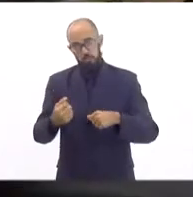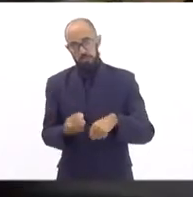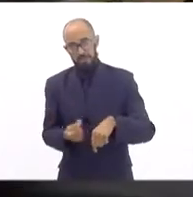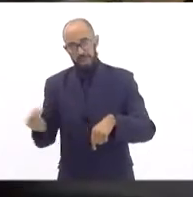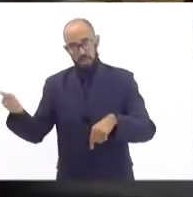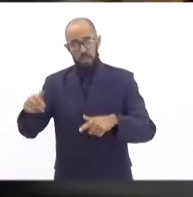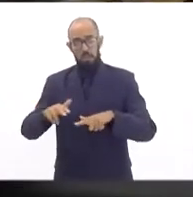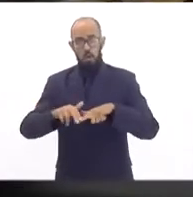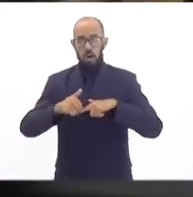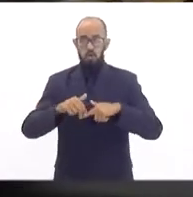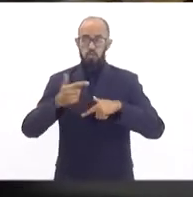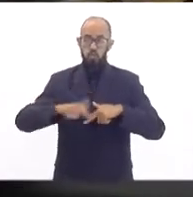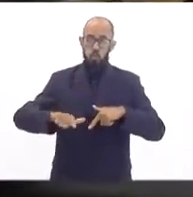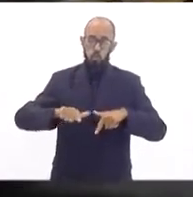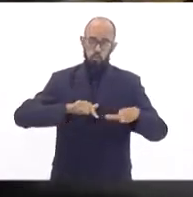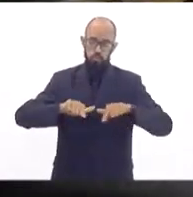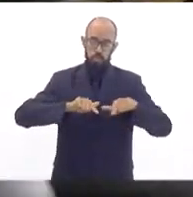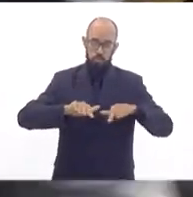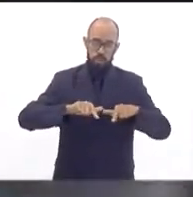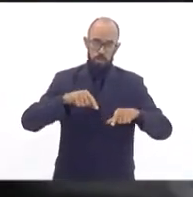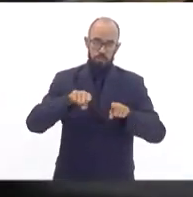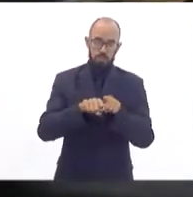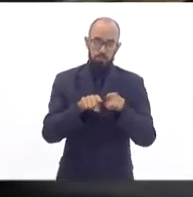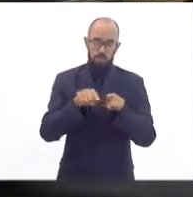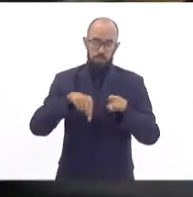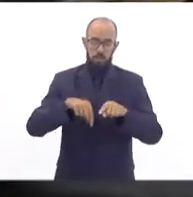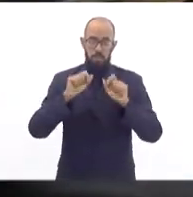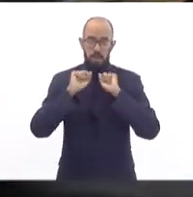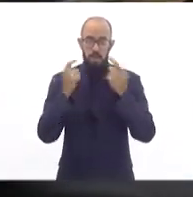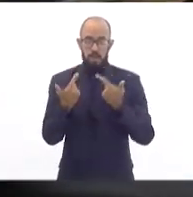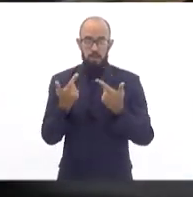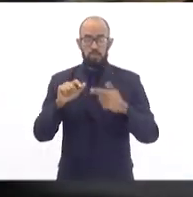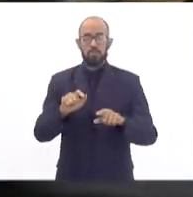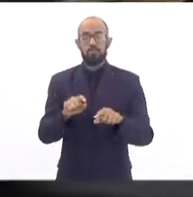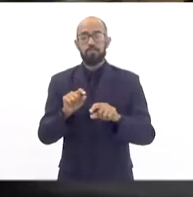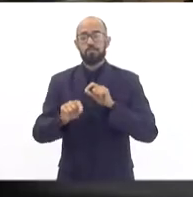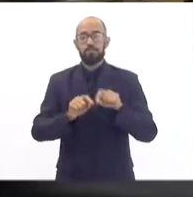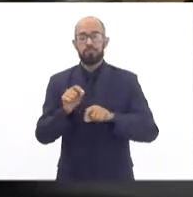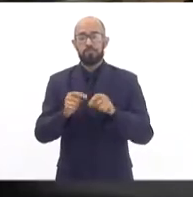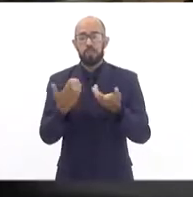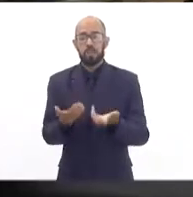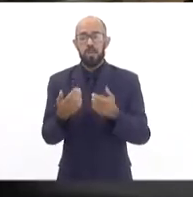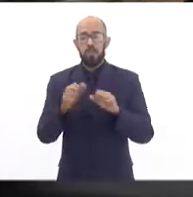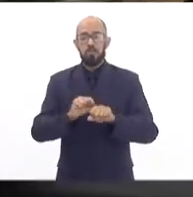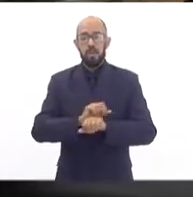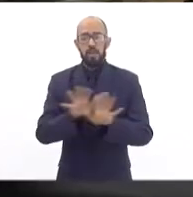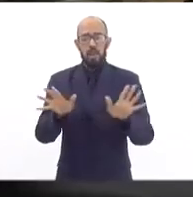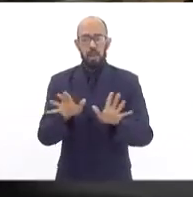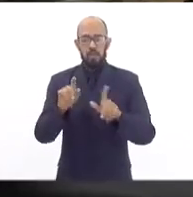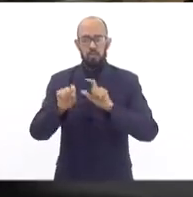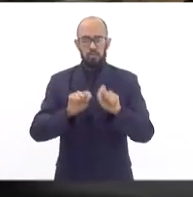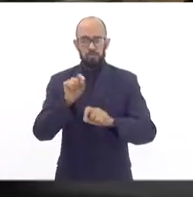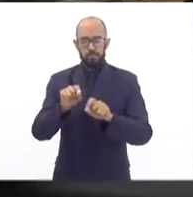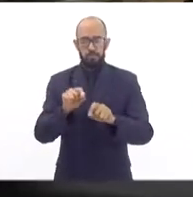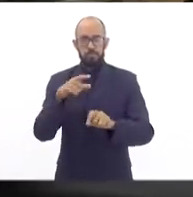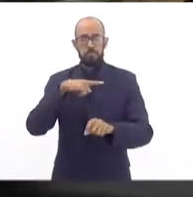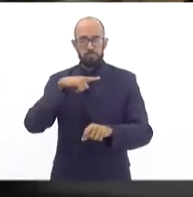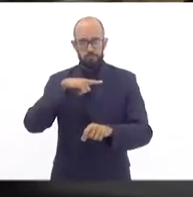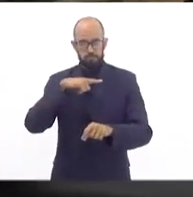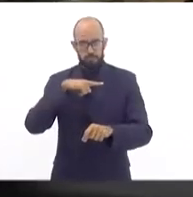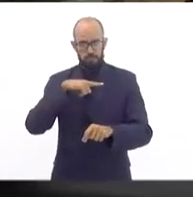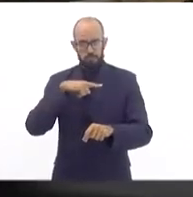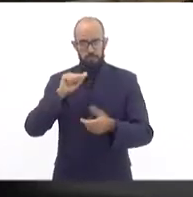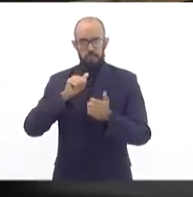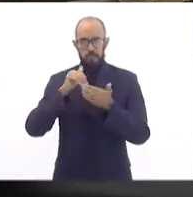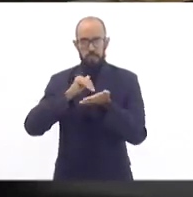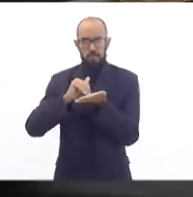outra atividade, também daqui, de outra reunião com essa casa, e eu quero deixar claro aqui que existe, aí me referindo à